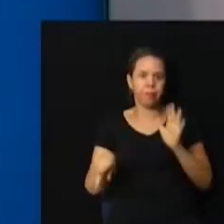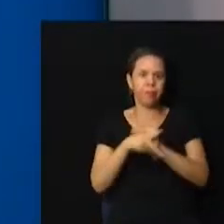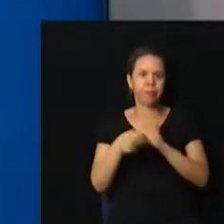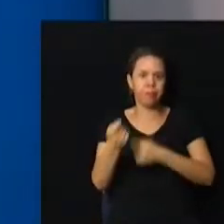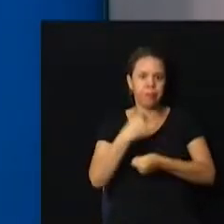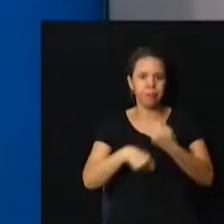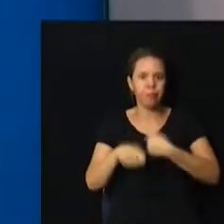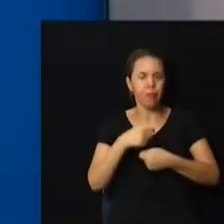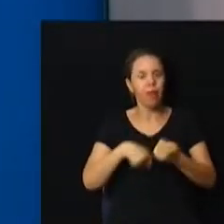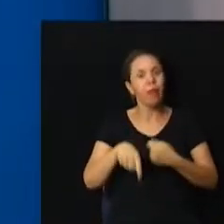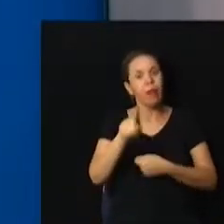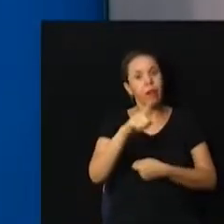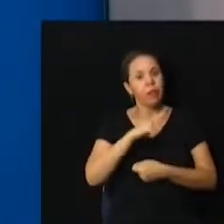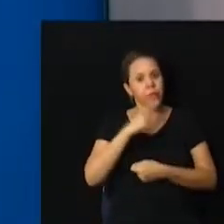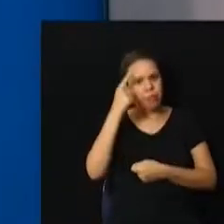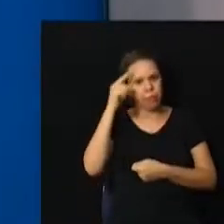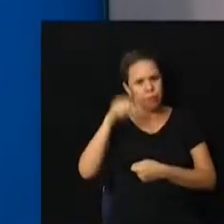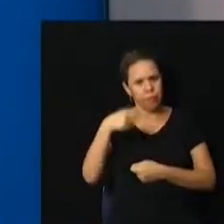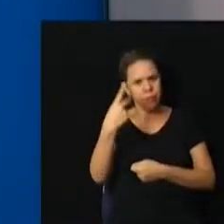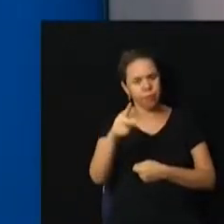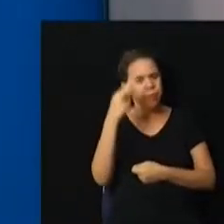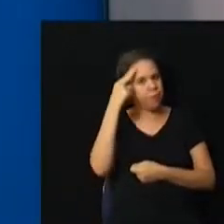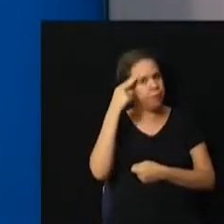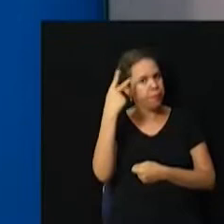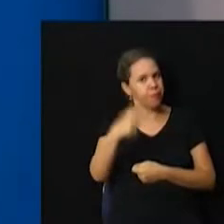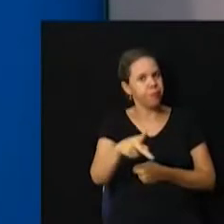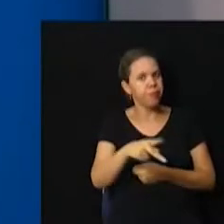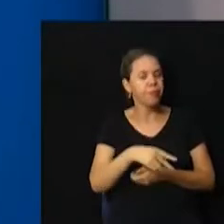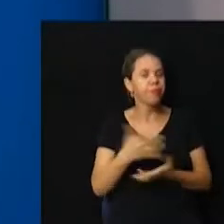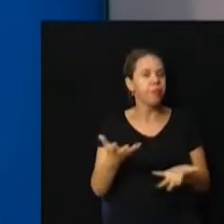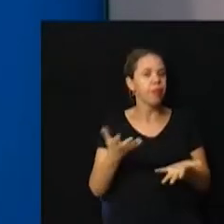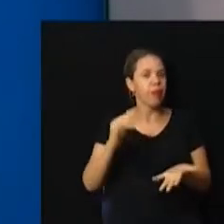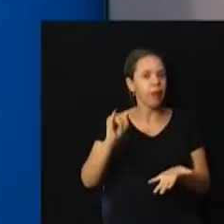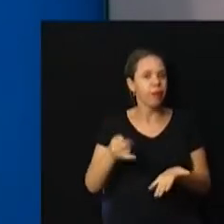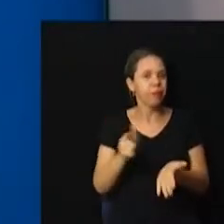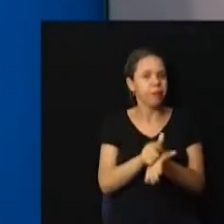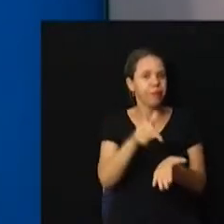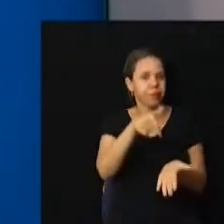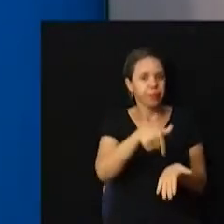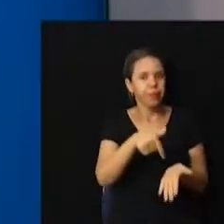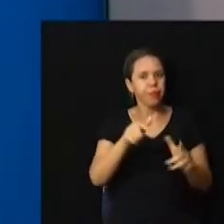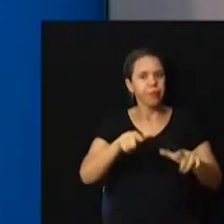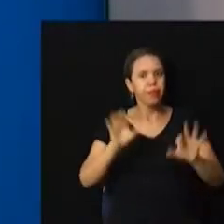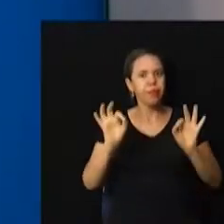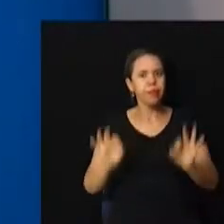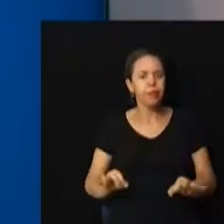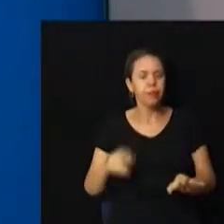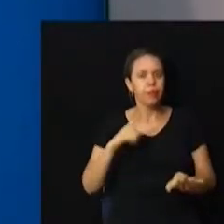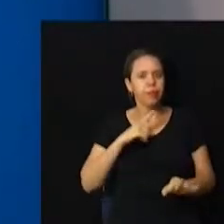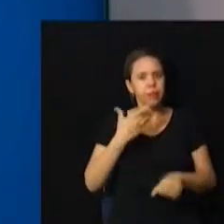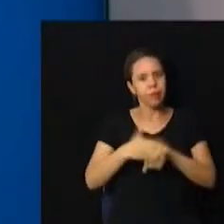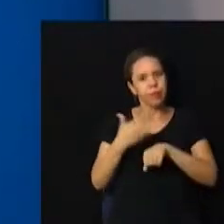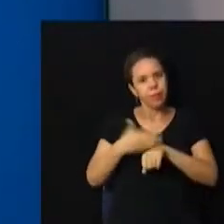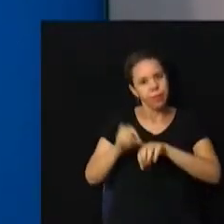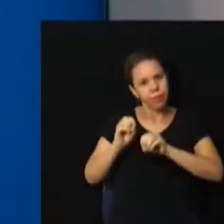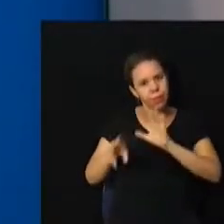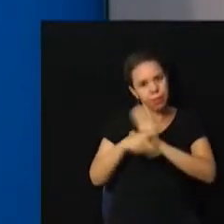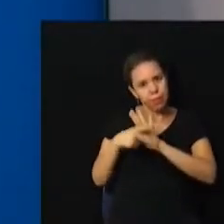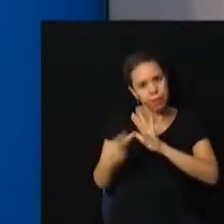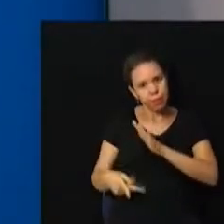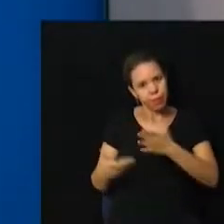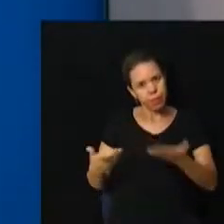próprio negócio. Então, se você tem uma ideia, um sonho e quer tirar ela do papel, aqui é o lugar. Então, nós temos